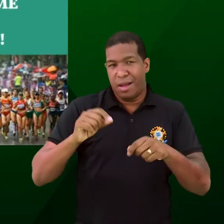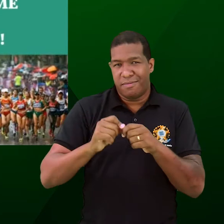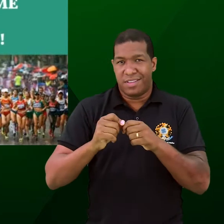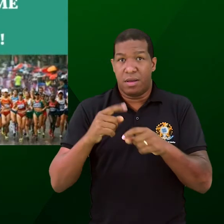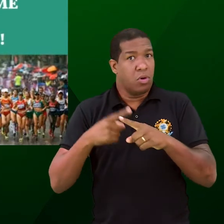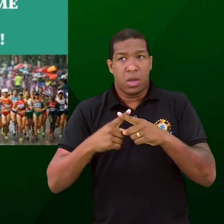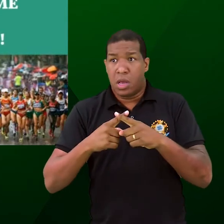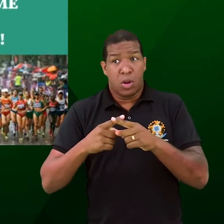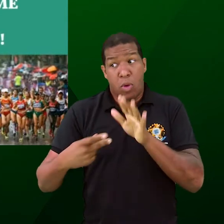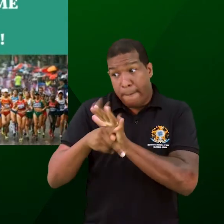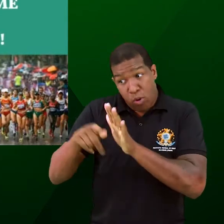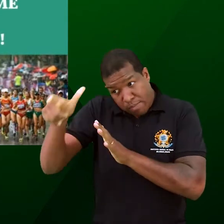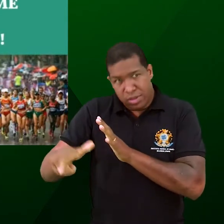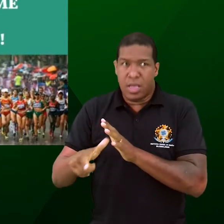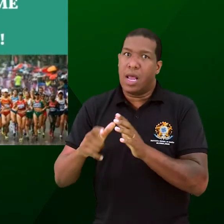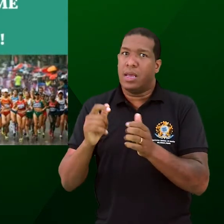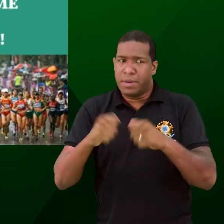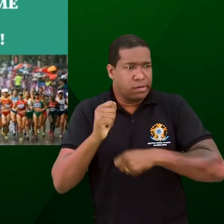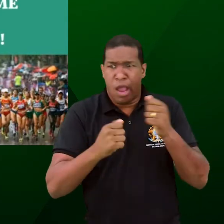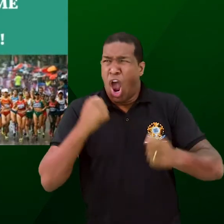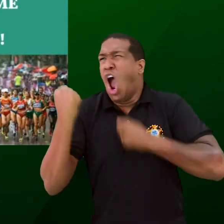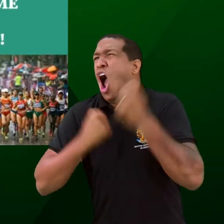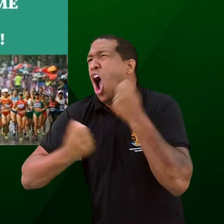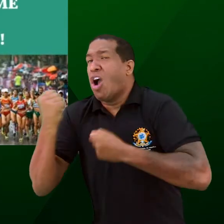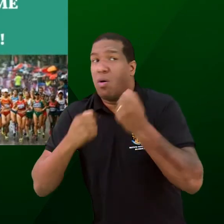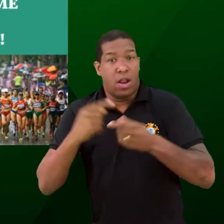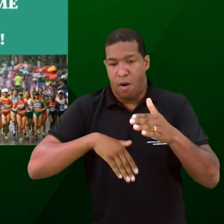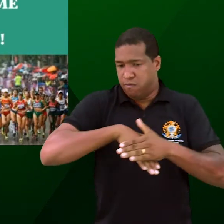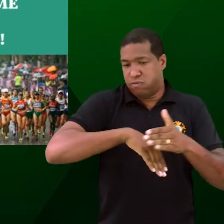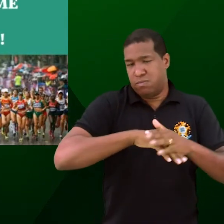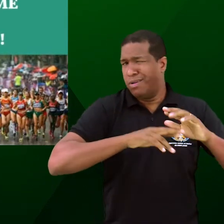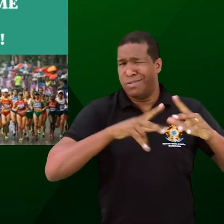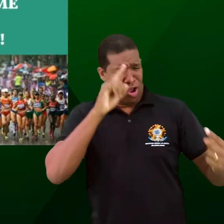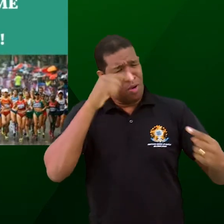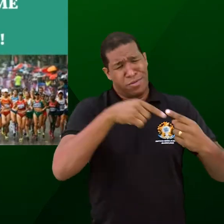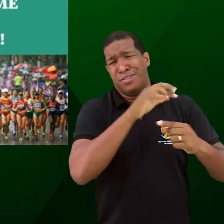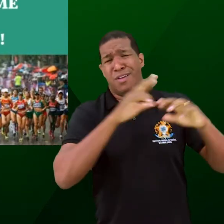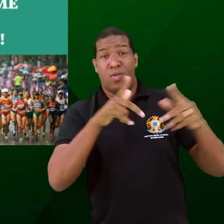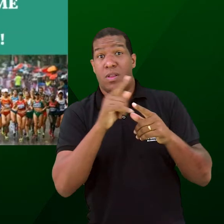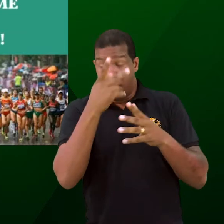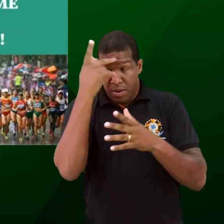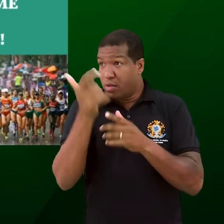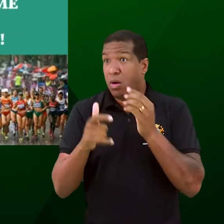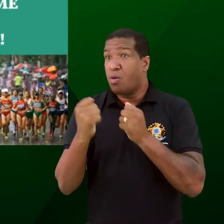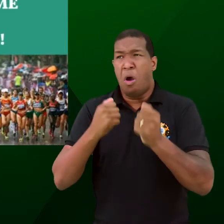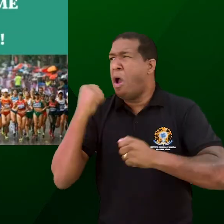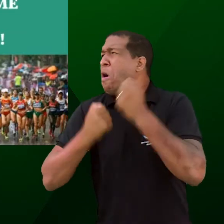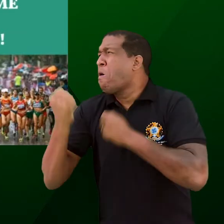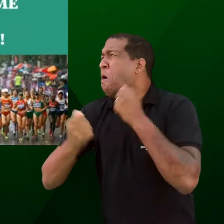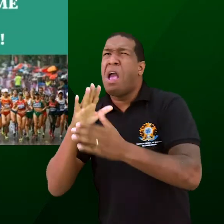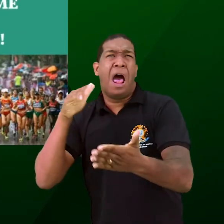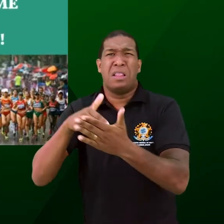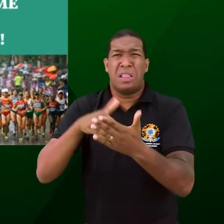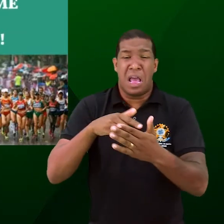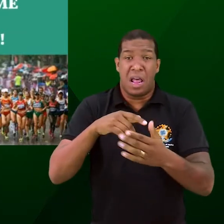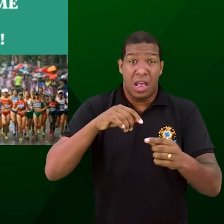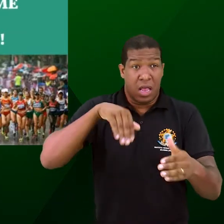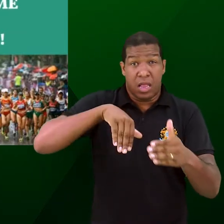tô fazendo. Tá? Então, a adaptação ela tem dentro da corrida, ela tem 2